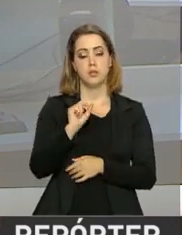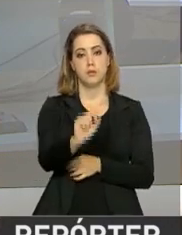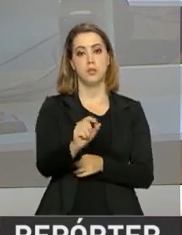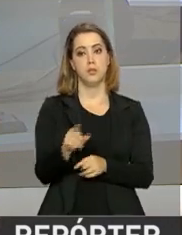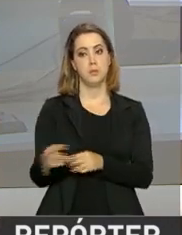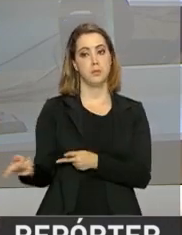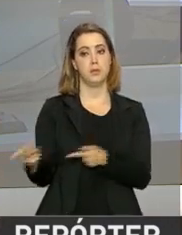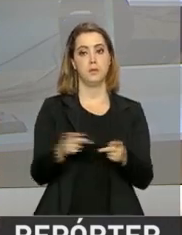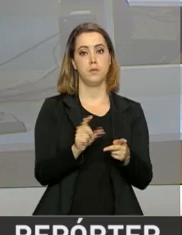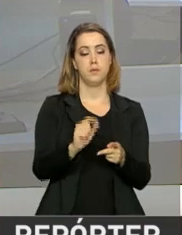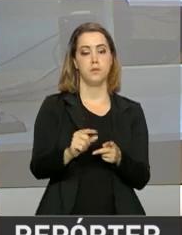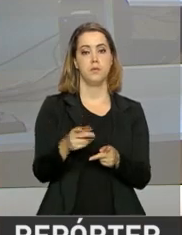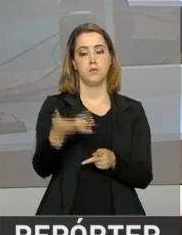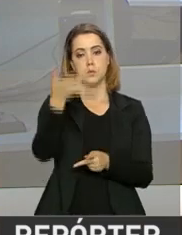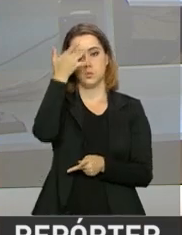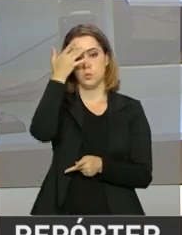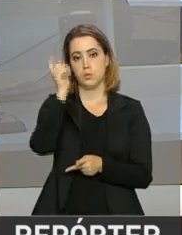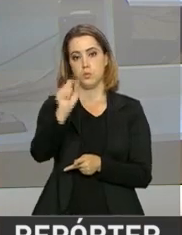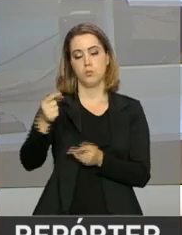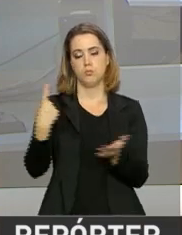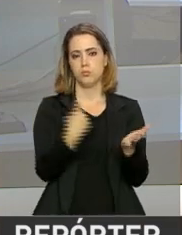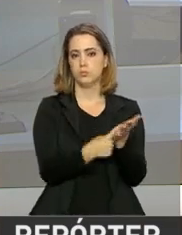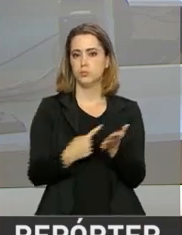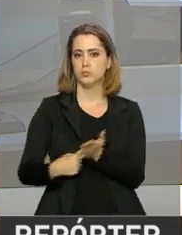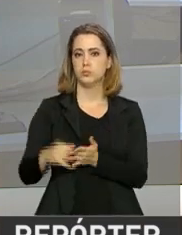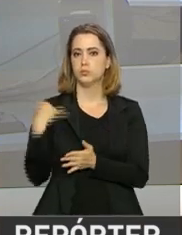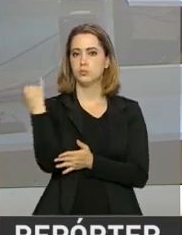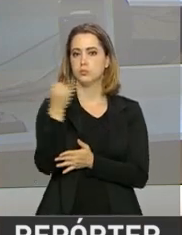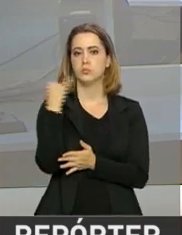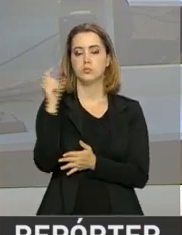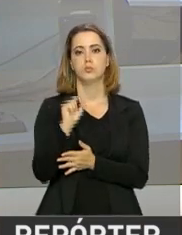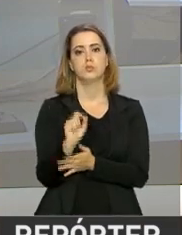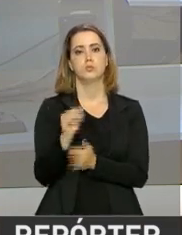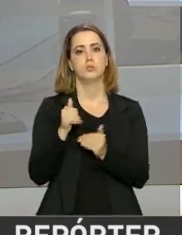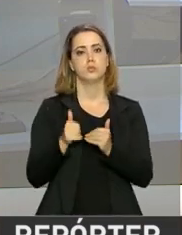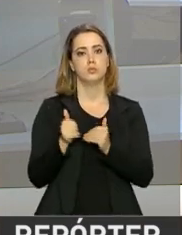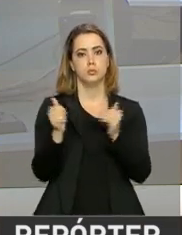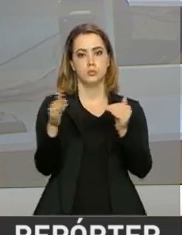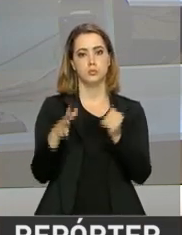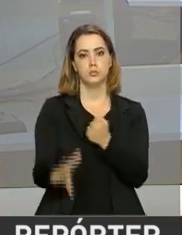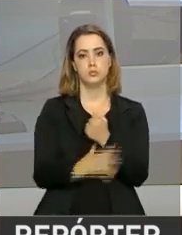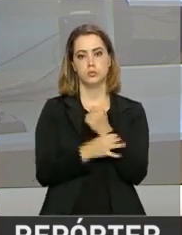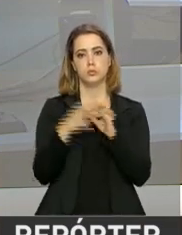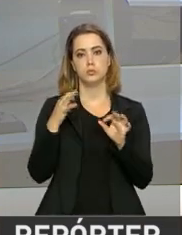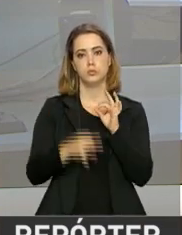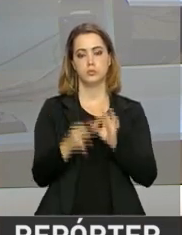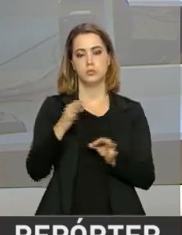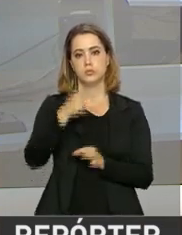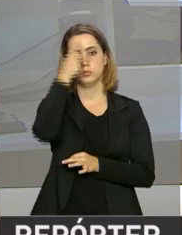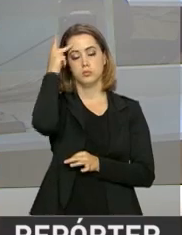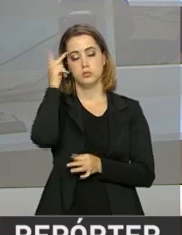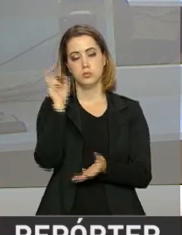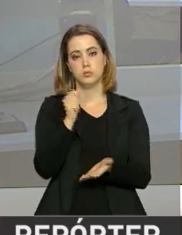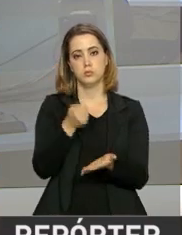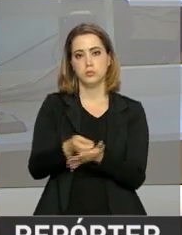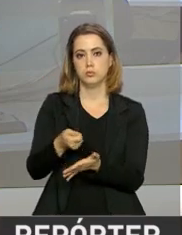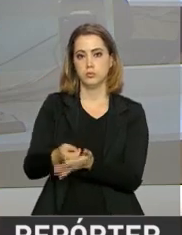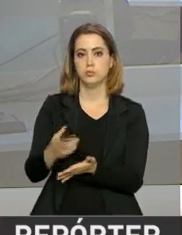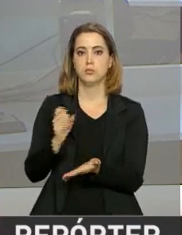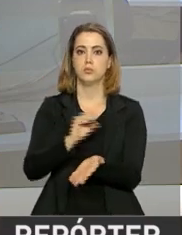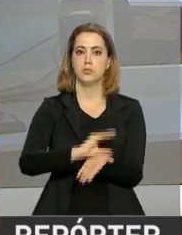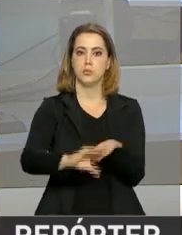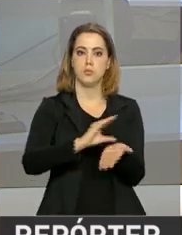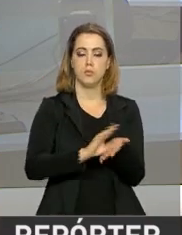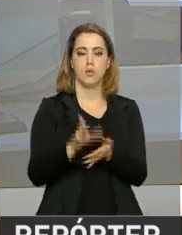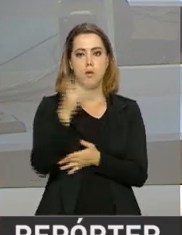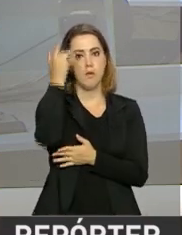com o primeiro-ministro do país acordos importantes, entre eles o que aumenta a segurança jurídica para os investidores, o que facilita a entrada